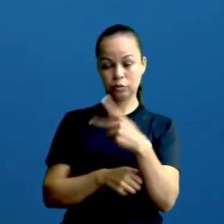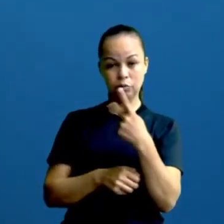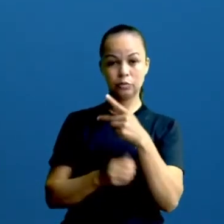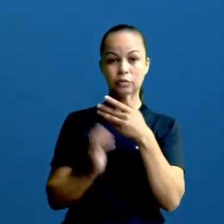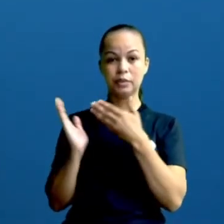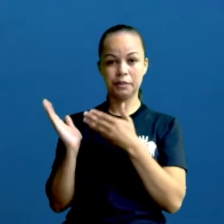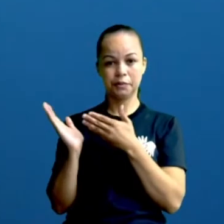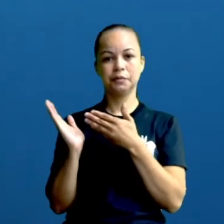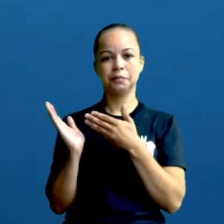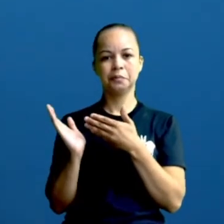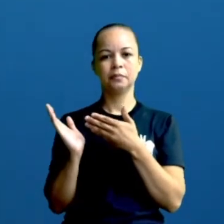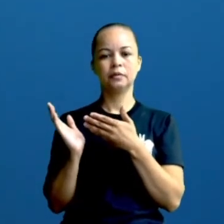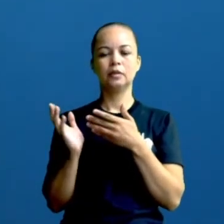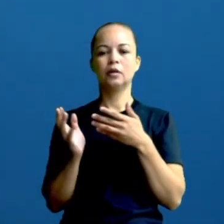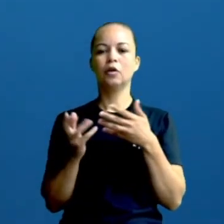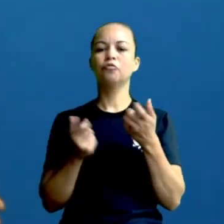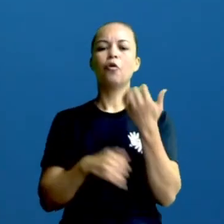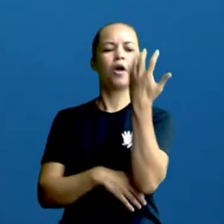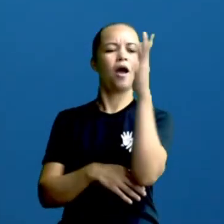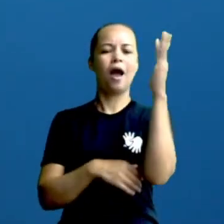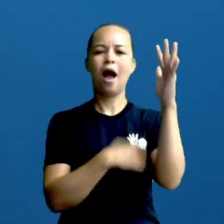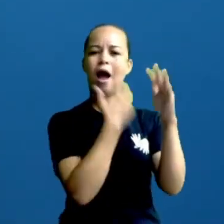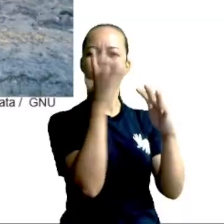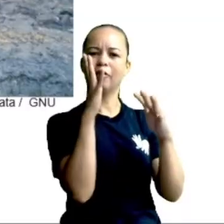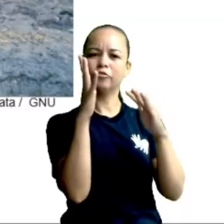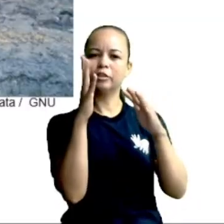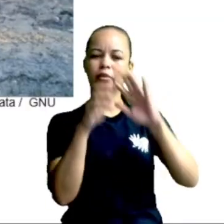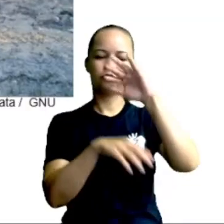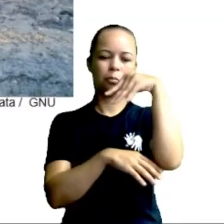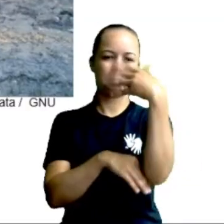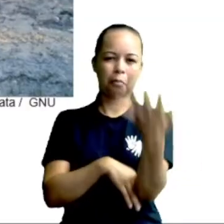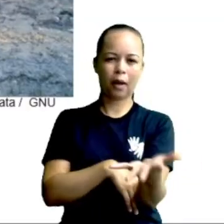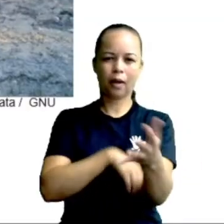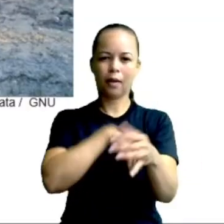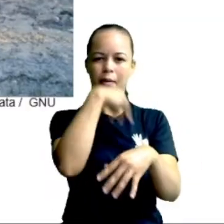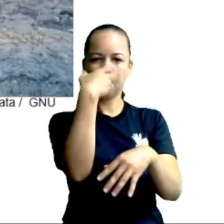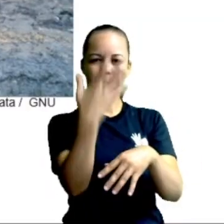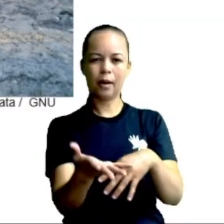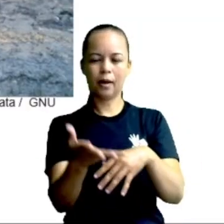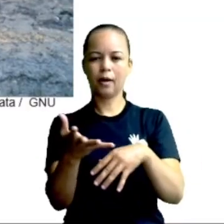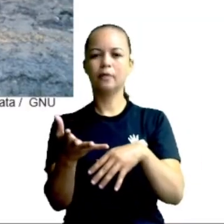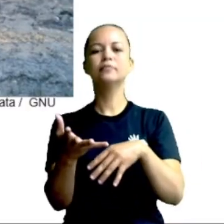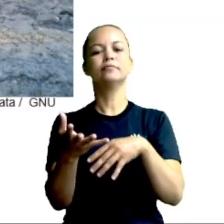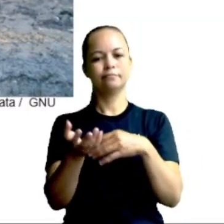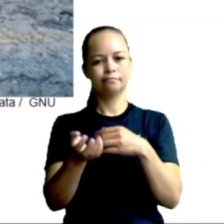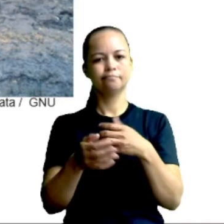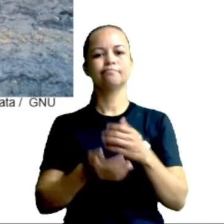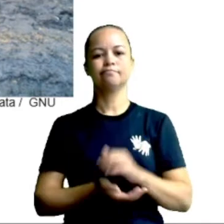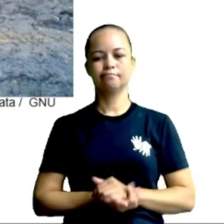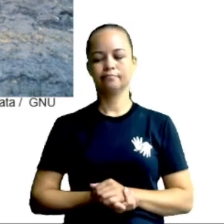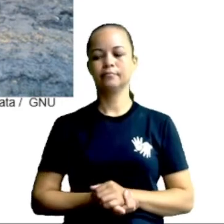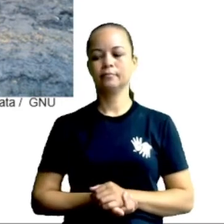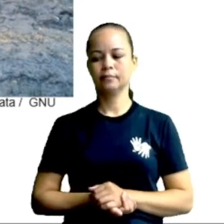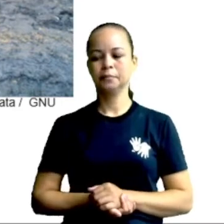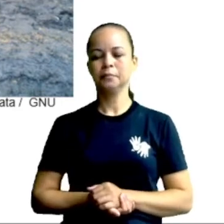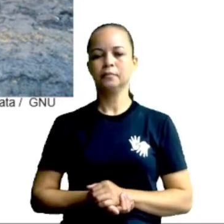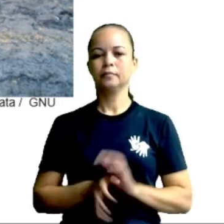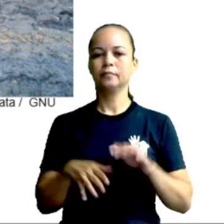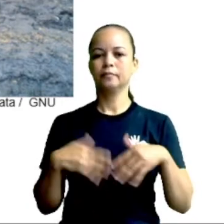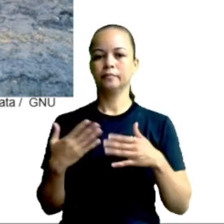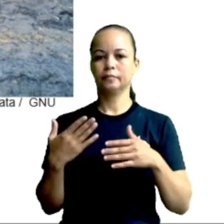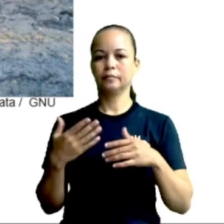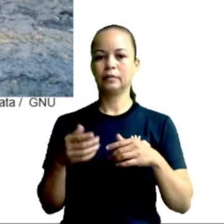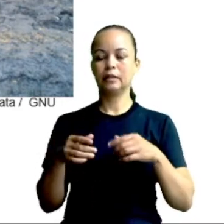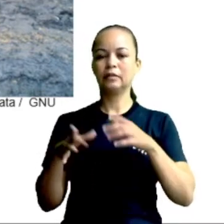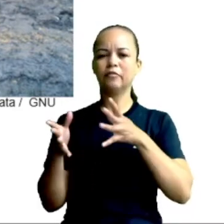aqui foi árvores que foram retiradas, né? Que foram árvores que foram derrubadas, né? Na